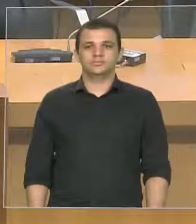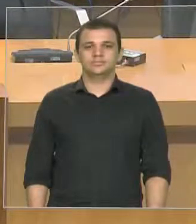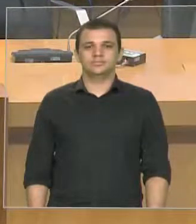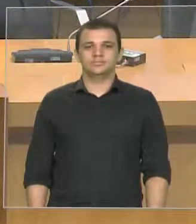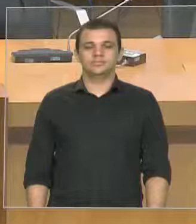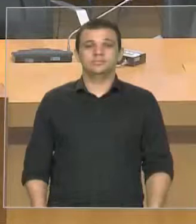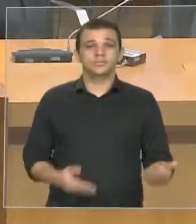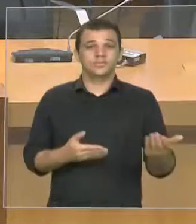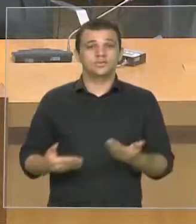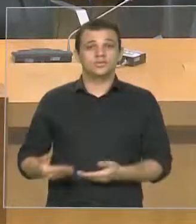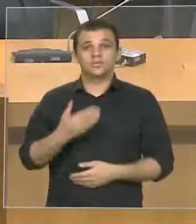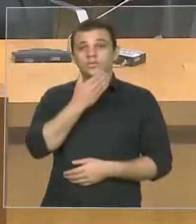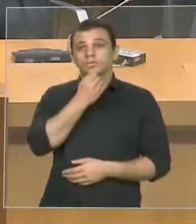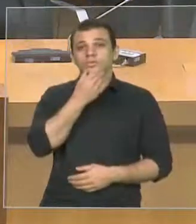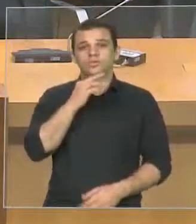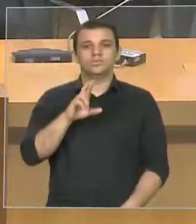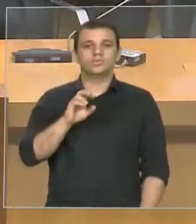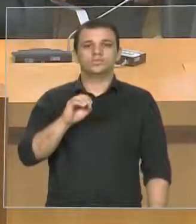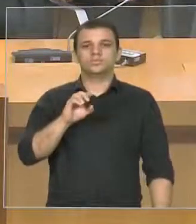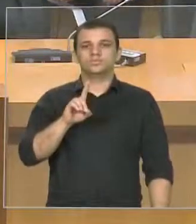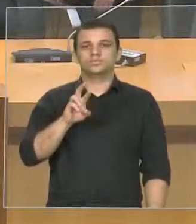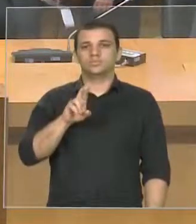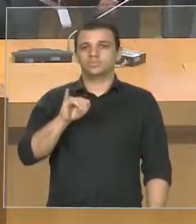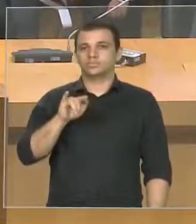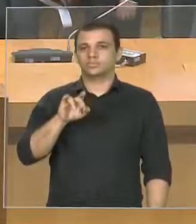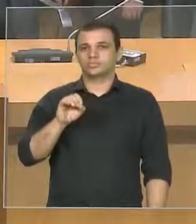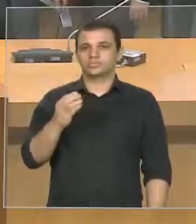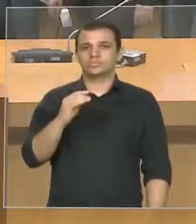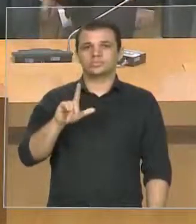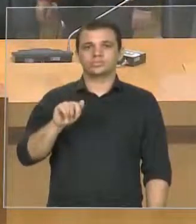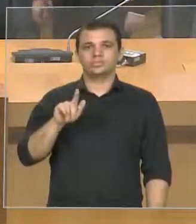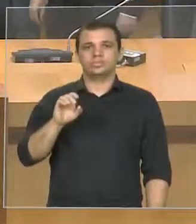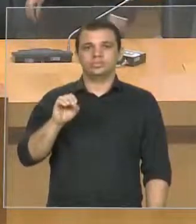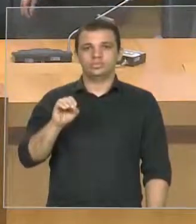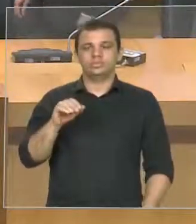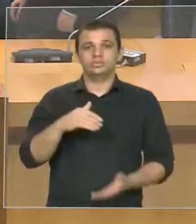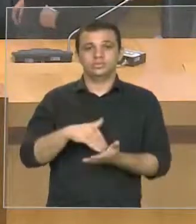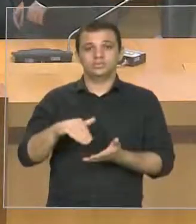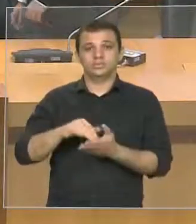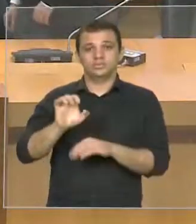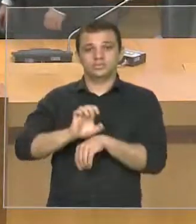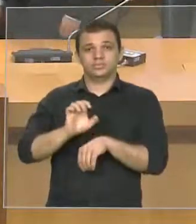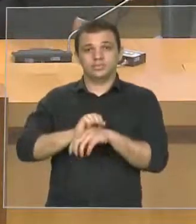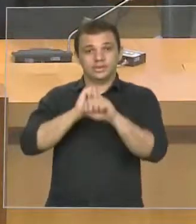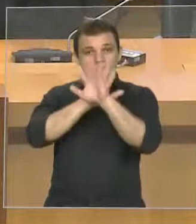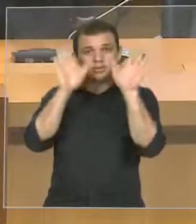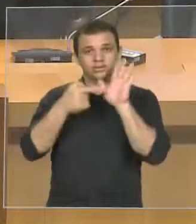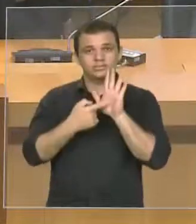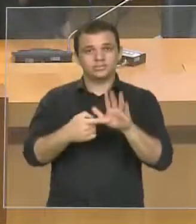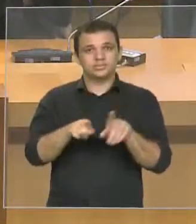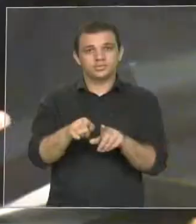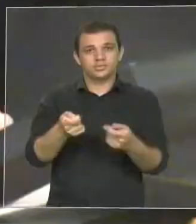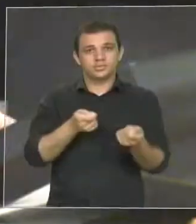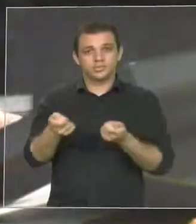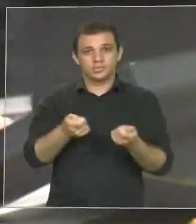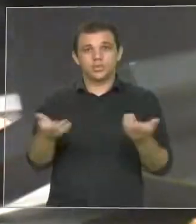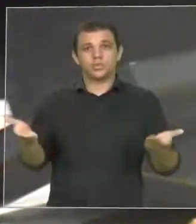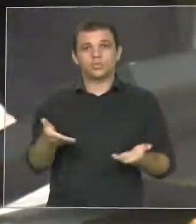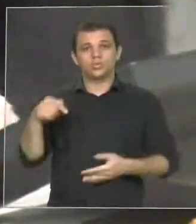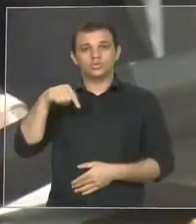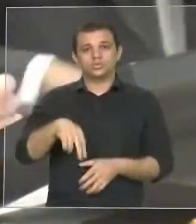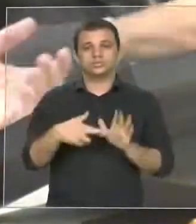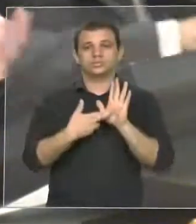Excelentíssimo senhor Rodrigo Lago, secretário de Estado de Transparência e Controle, neste ato representando o governador Flávio